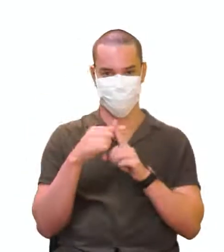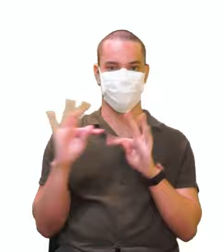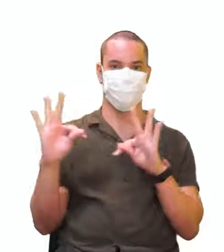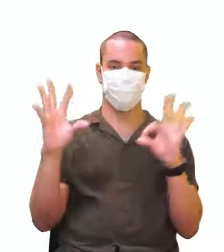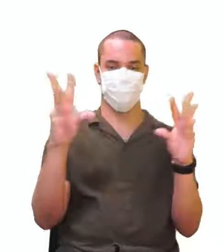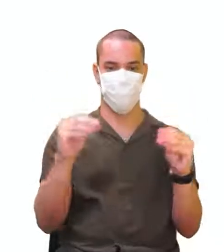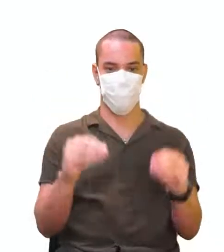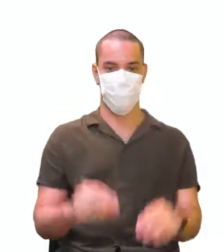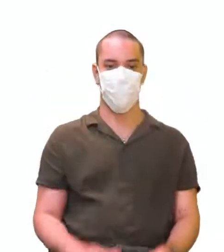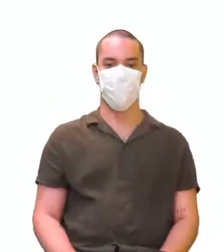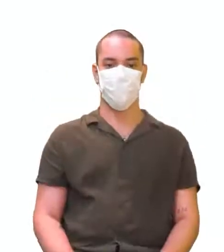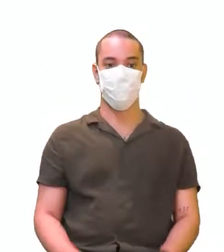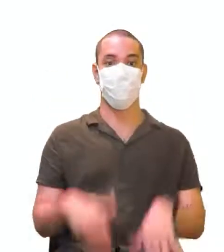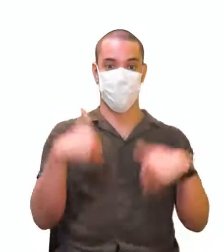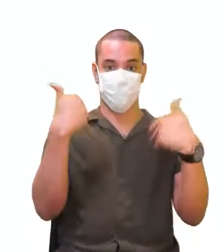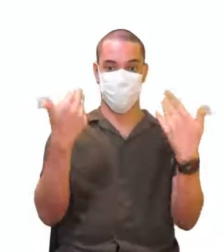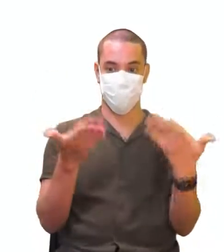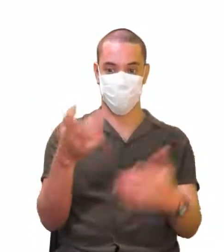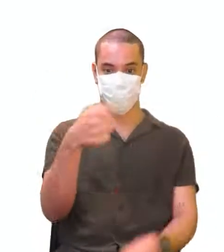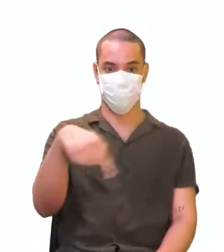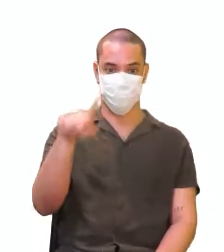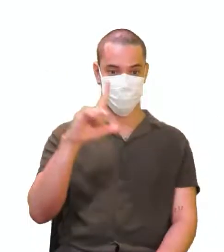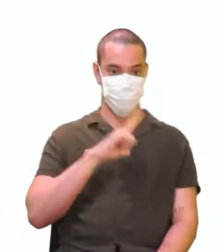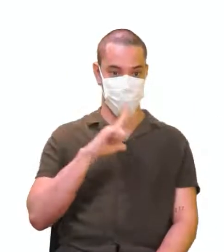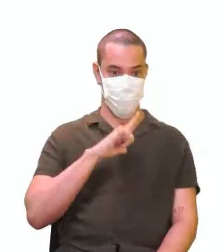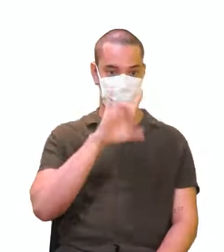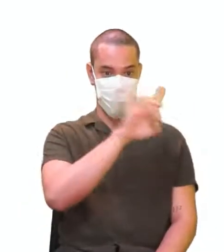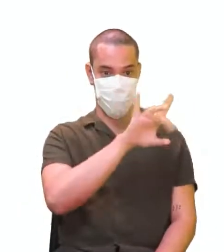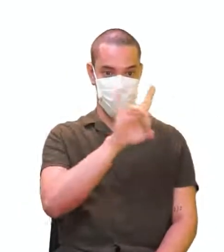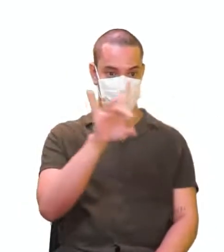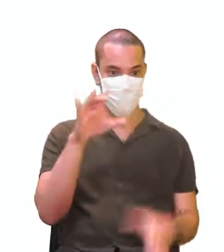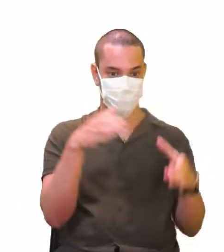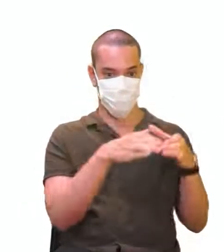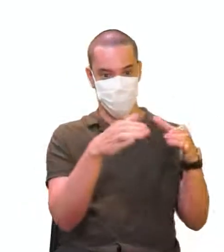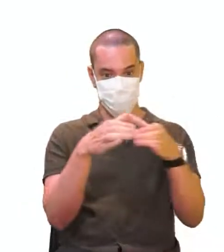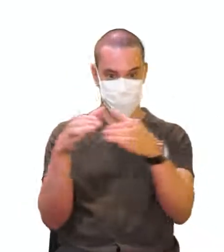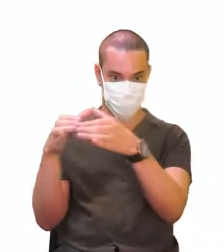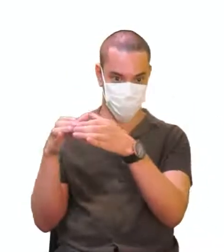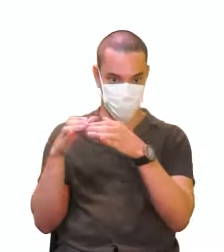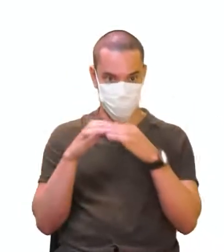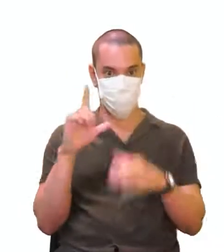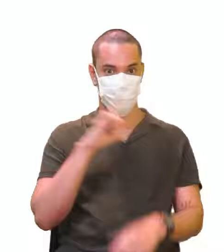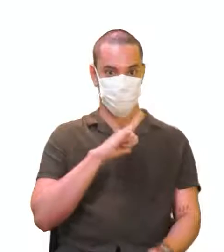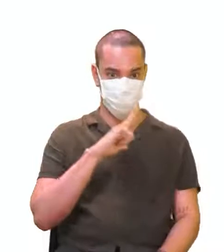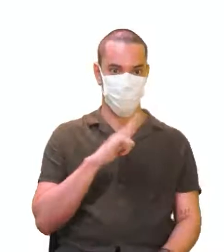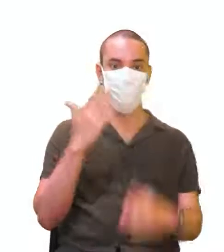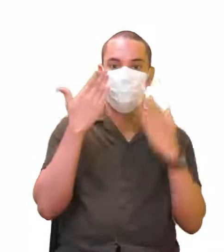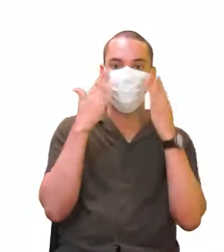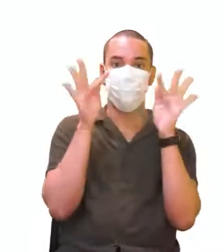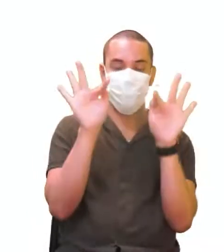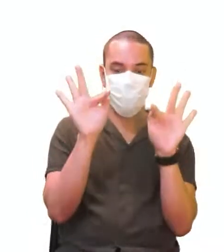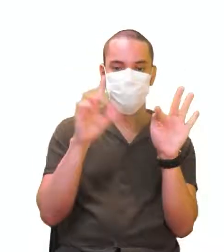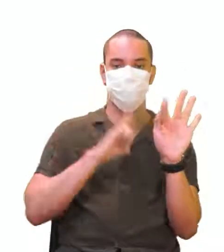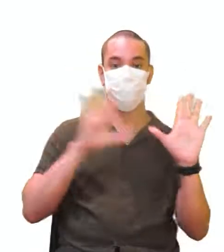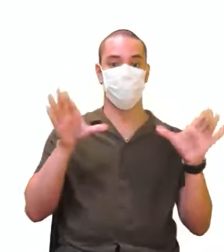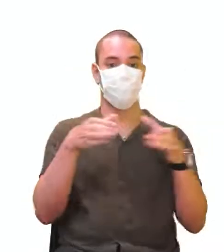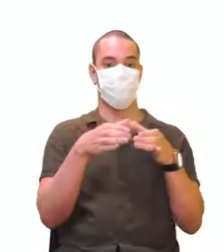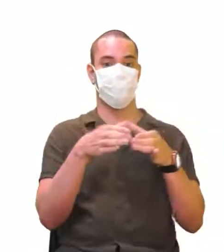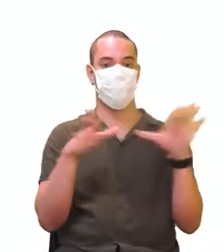Vamos lá. Então você tem cada grupo, então tem o fenótipo, e aí você tem os parezinhos